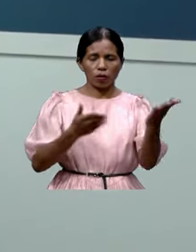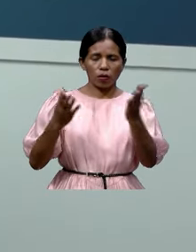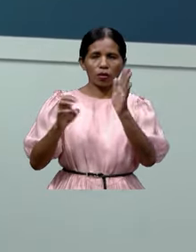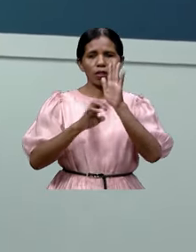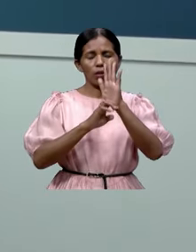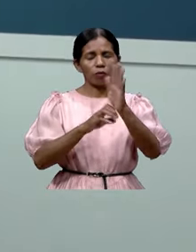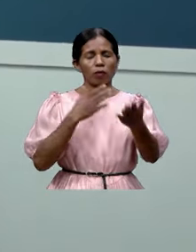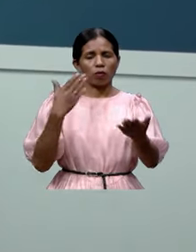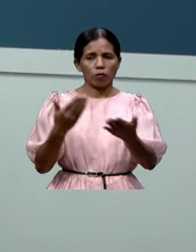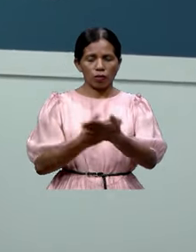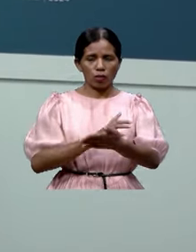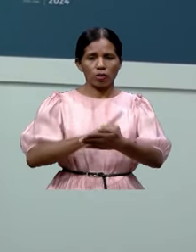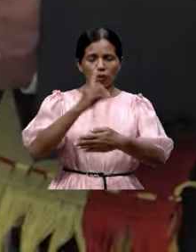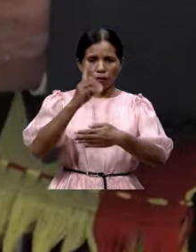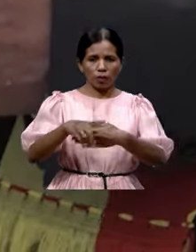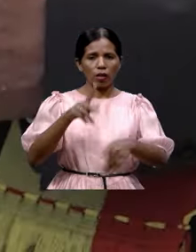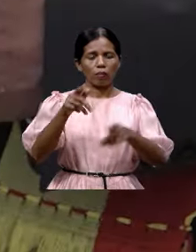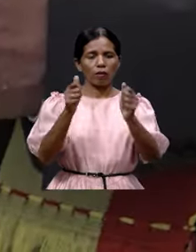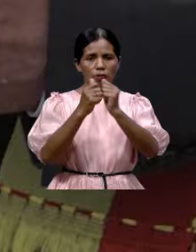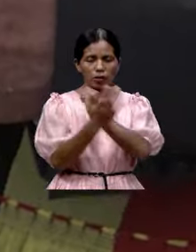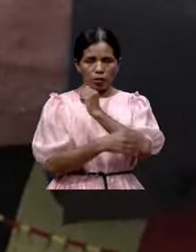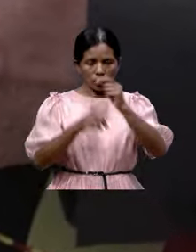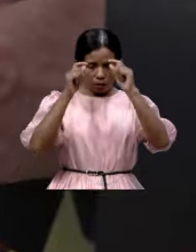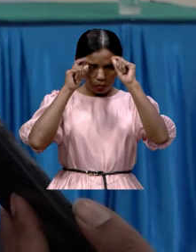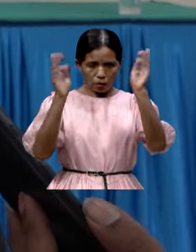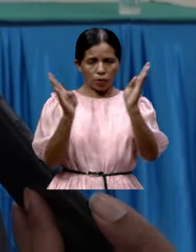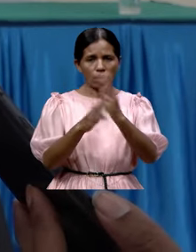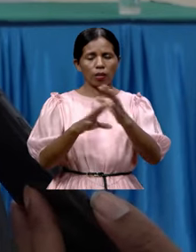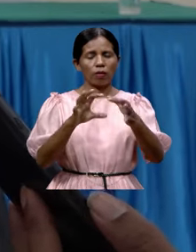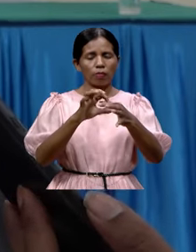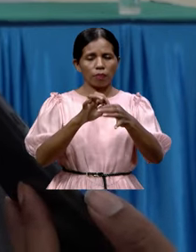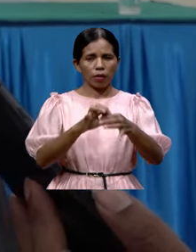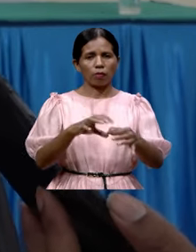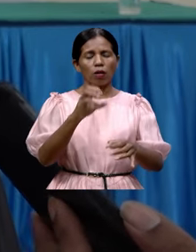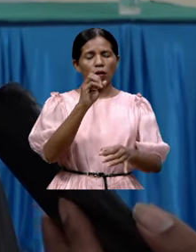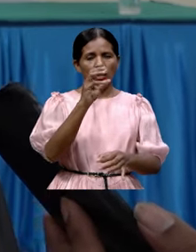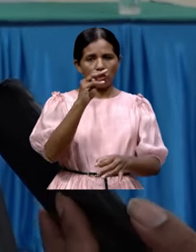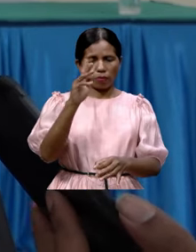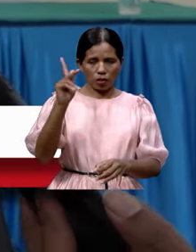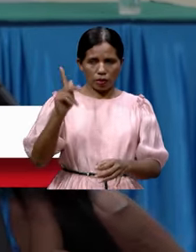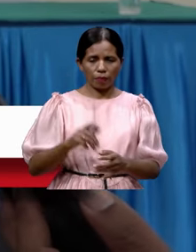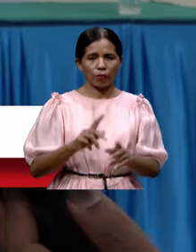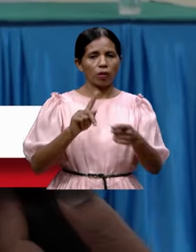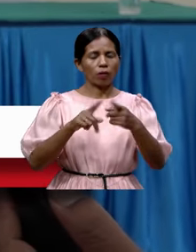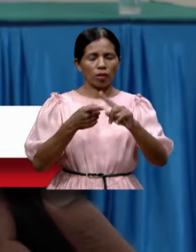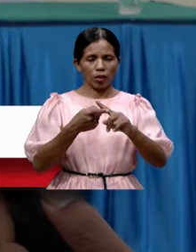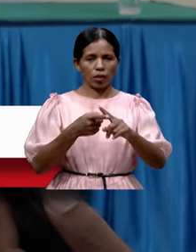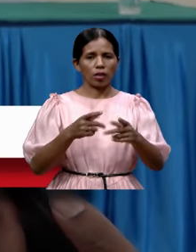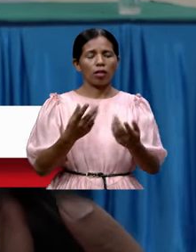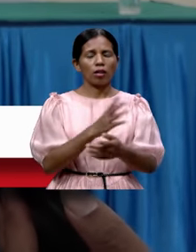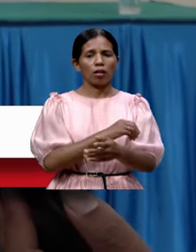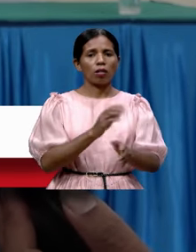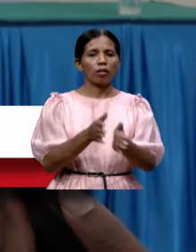onde desenvolve povo na nação, também Timor-Leste, sai membro da Organização Mundial Comércio. Malu que o empresário se rotou, não faz em consolidar a